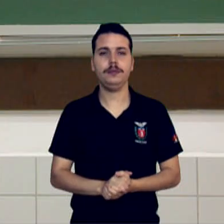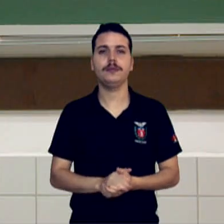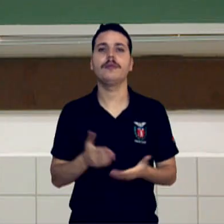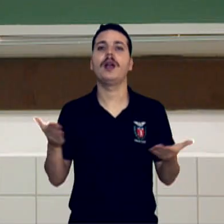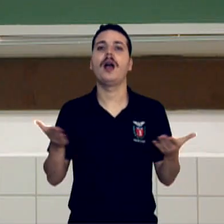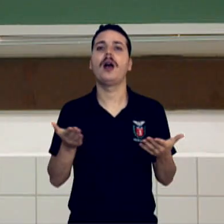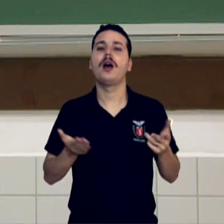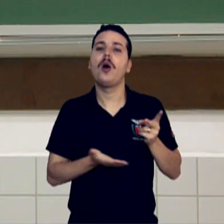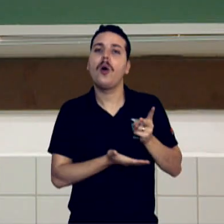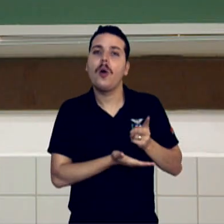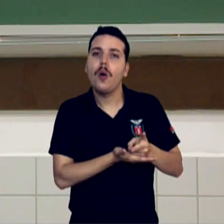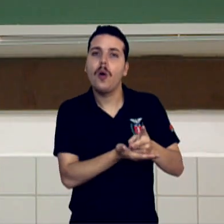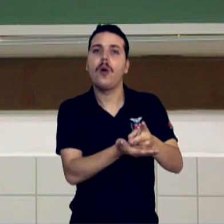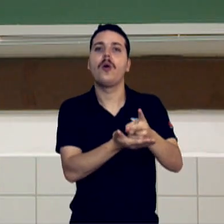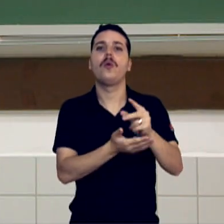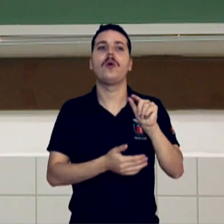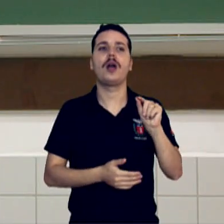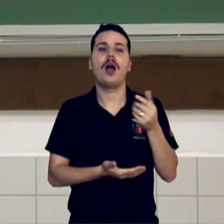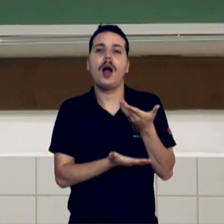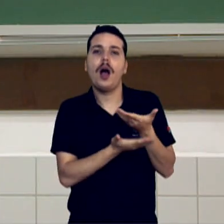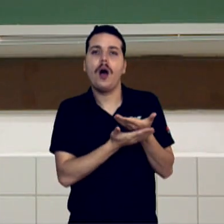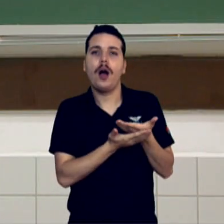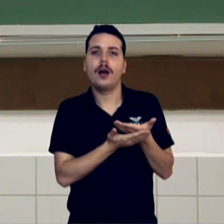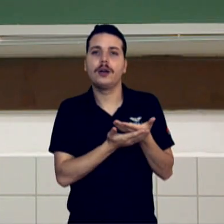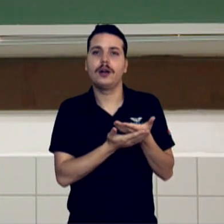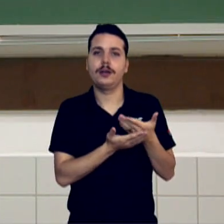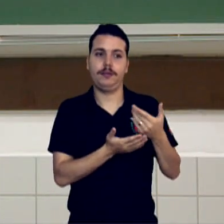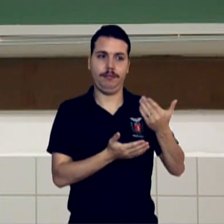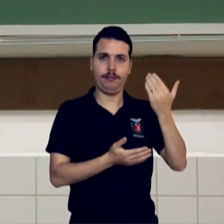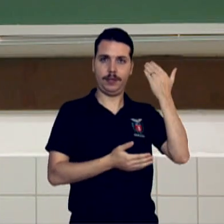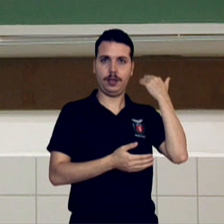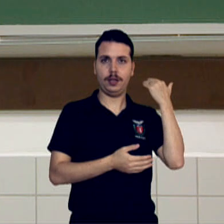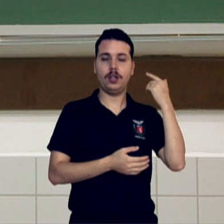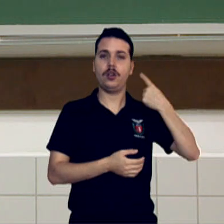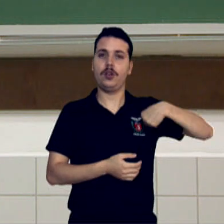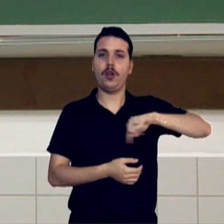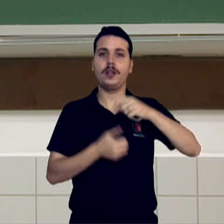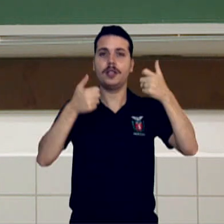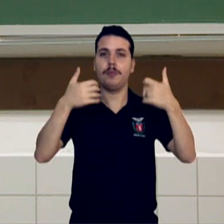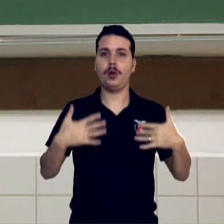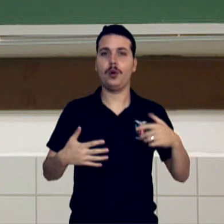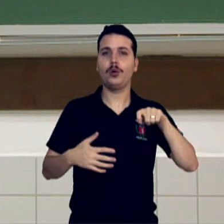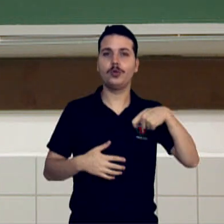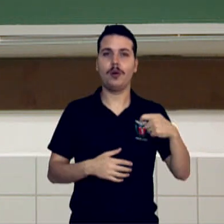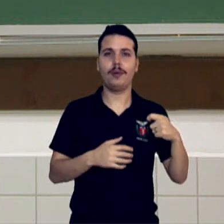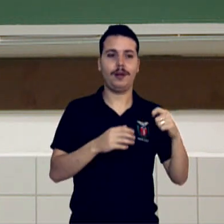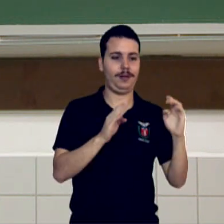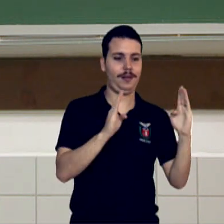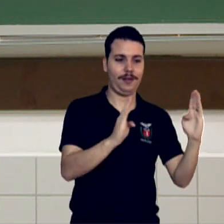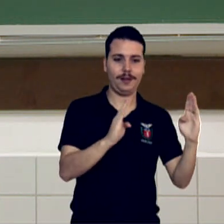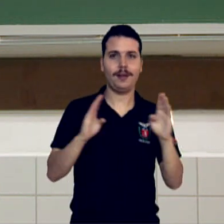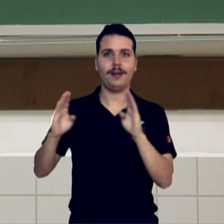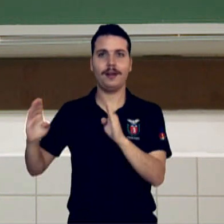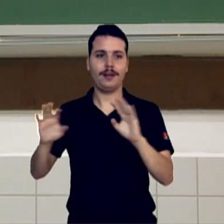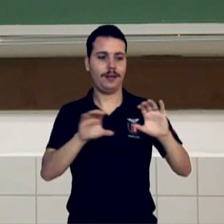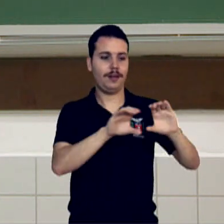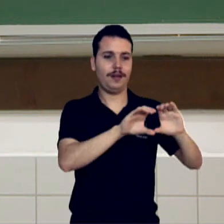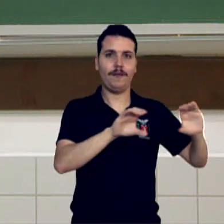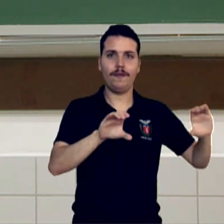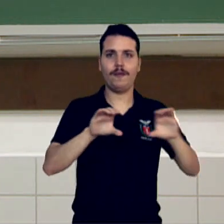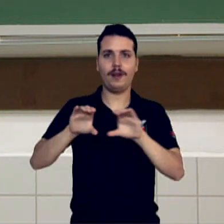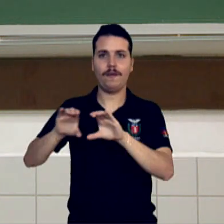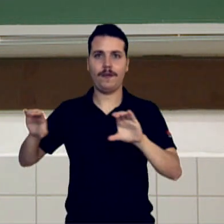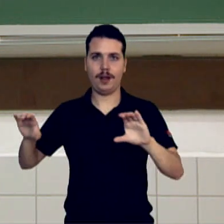vai continuar a nossa aula, a aula anterior, que a gente falou de período composto, tá? Pensando